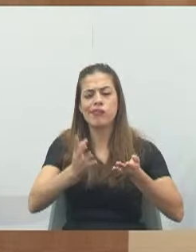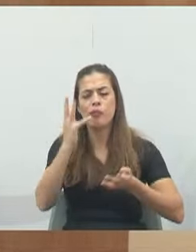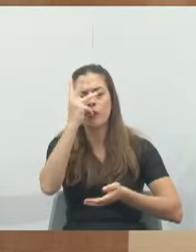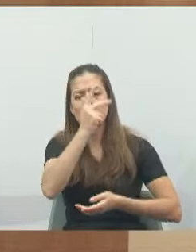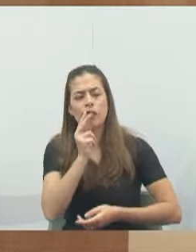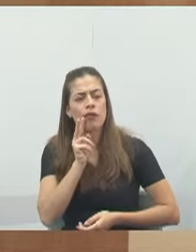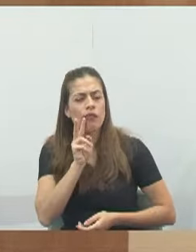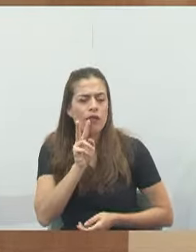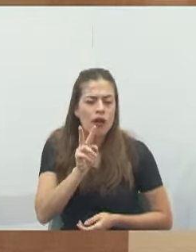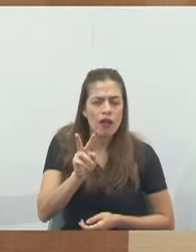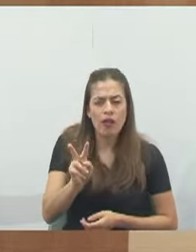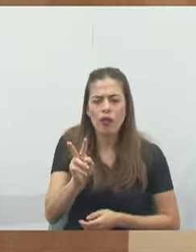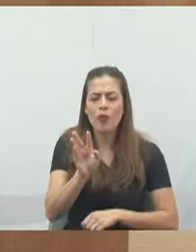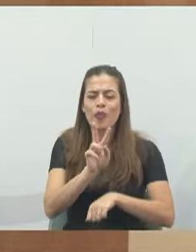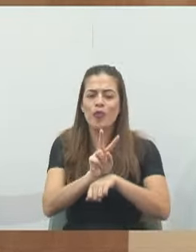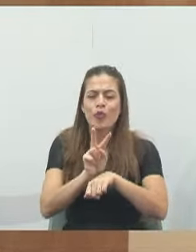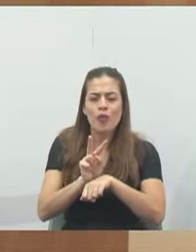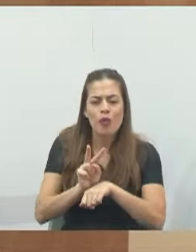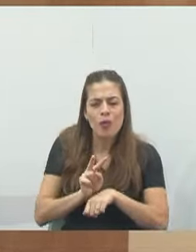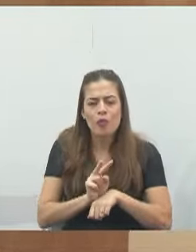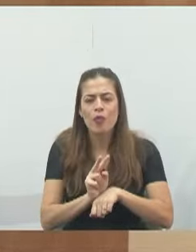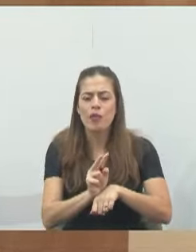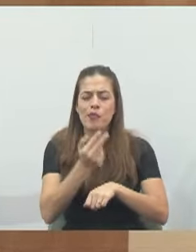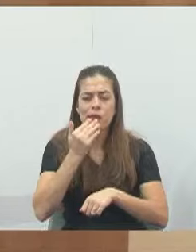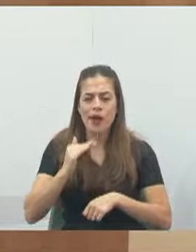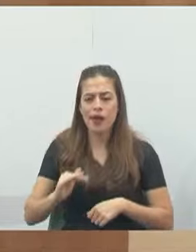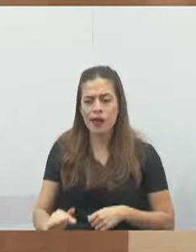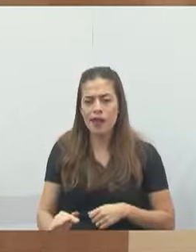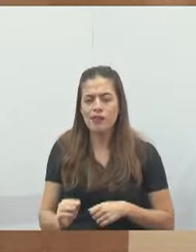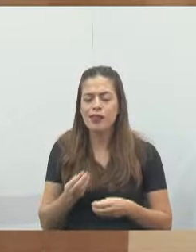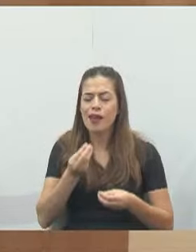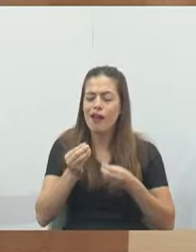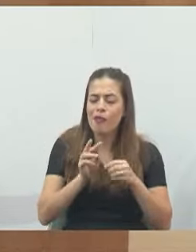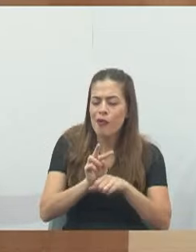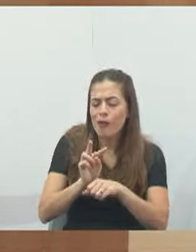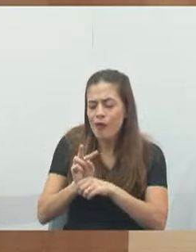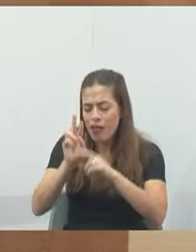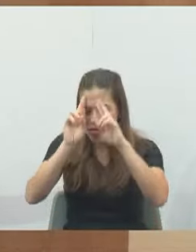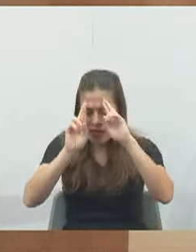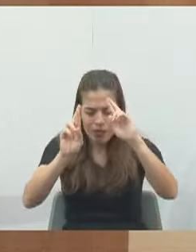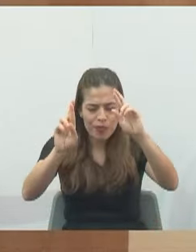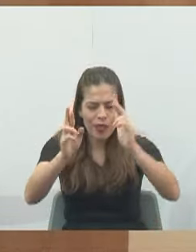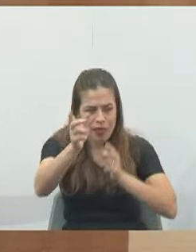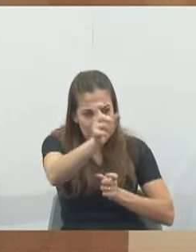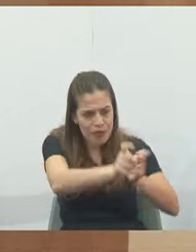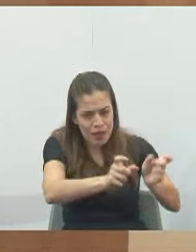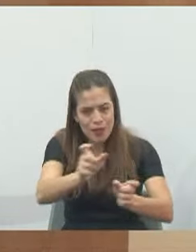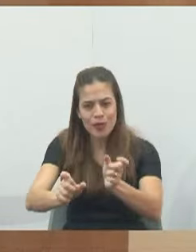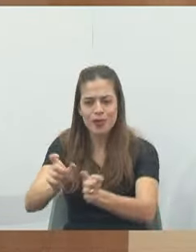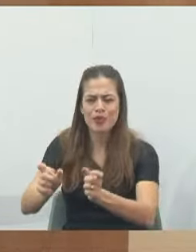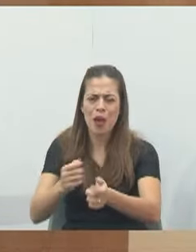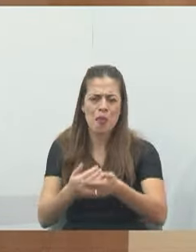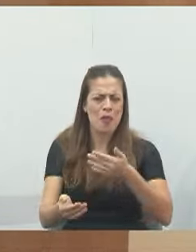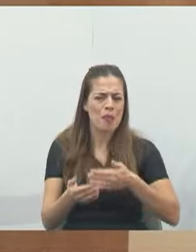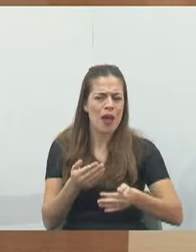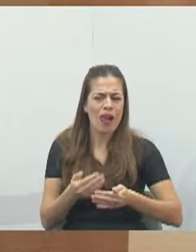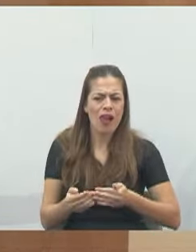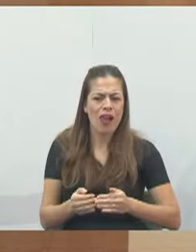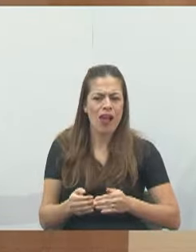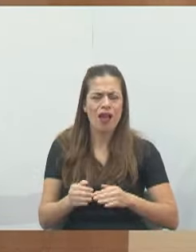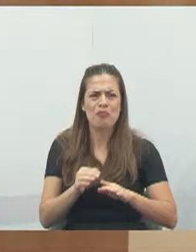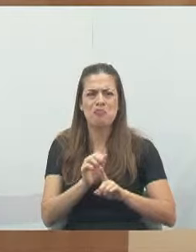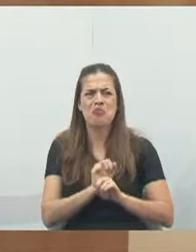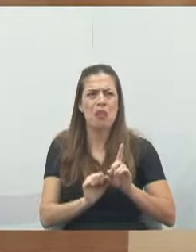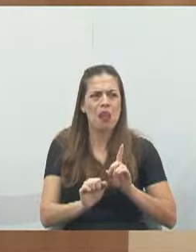o seu modo de cuidar das nossas crianças, o seu modo de respeitar as pessoas, independente da